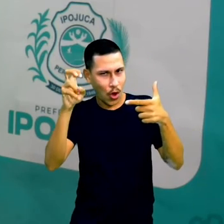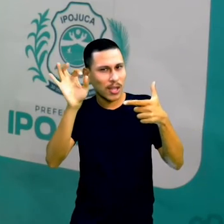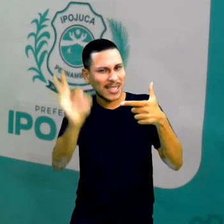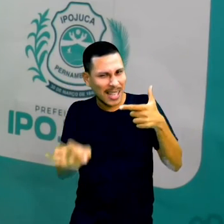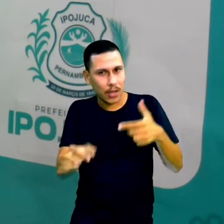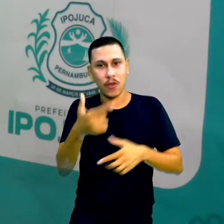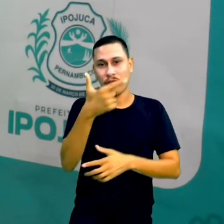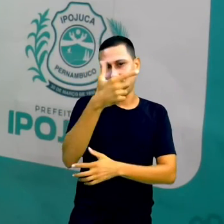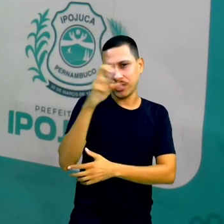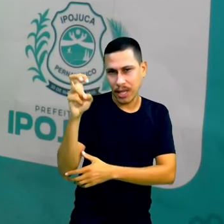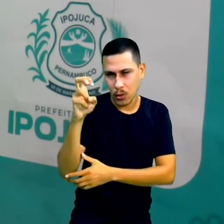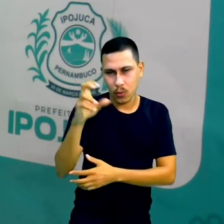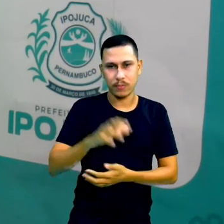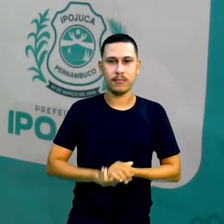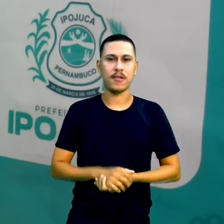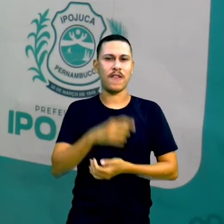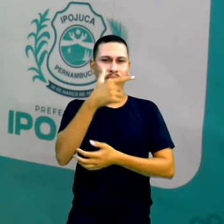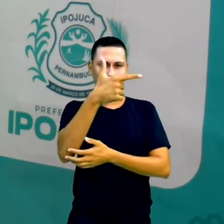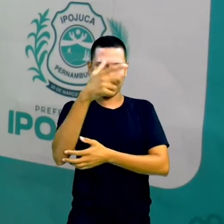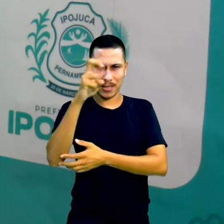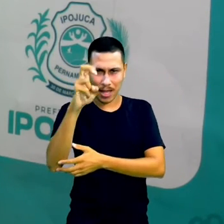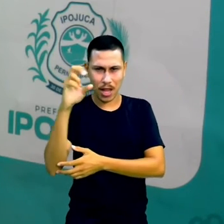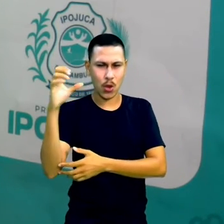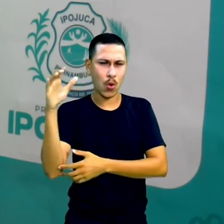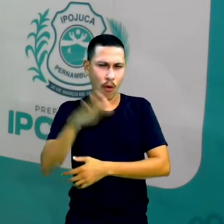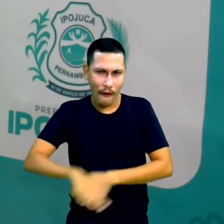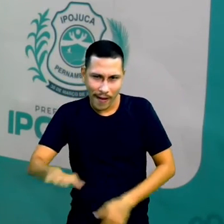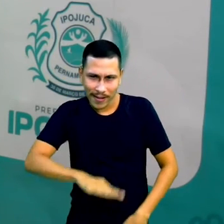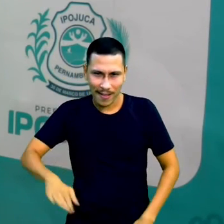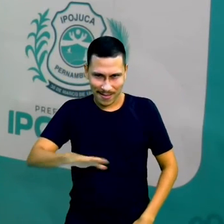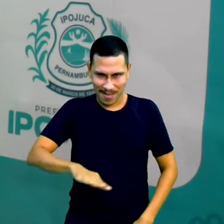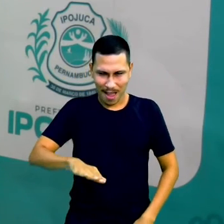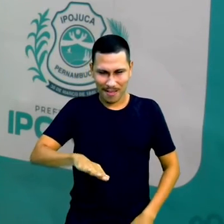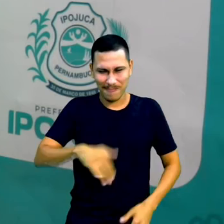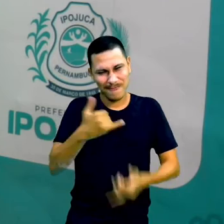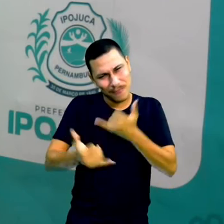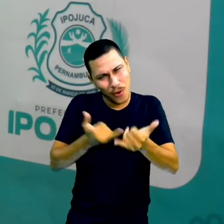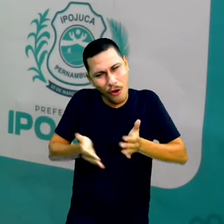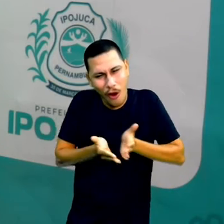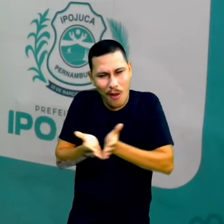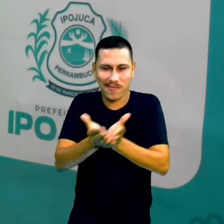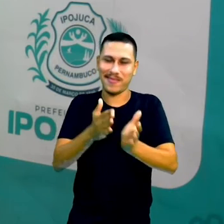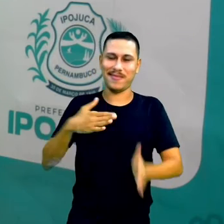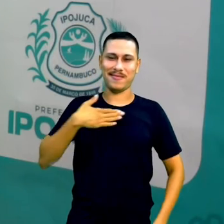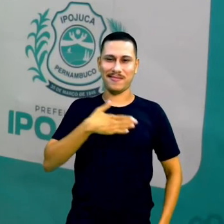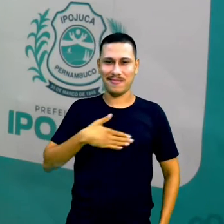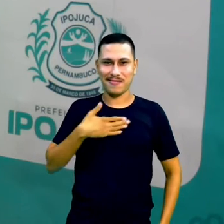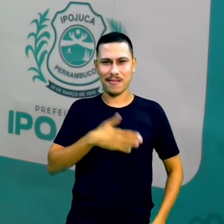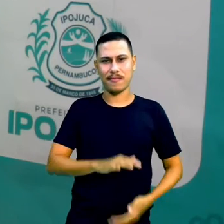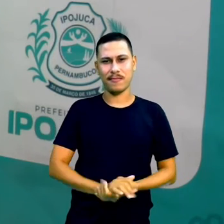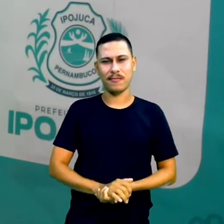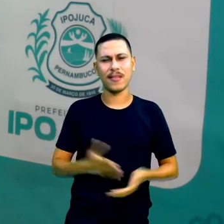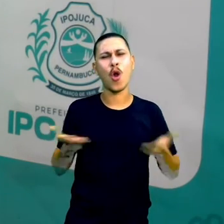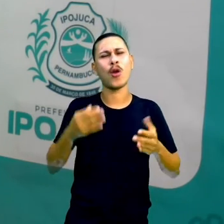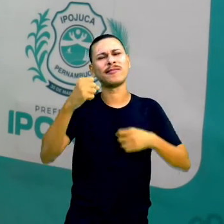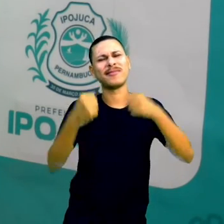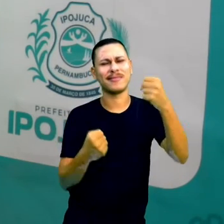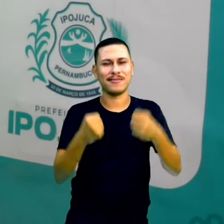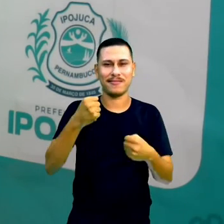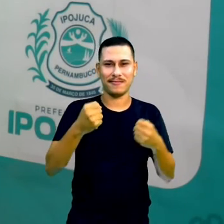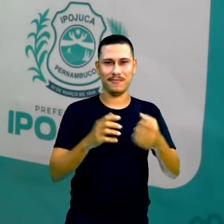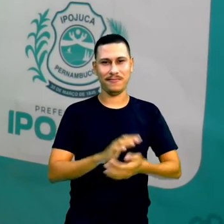25. 25 crianças gostam de brincar de barco. E carro? Vamos lá.